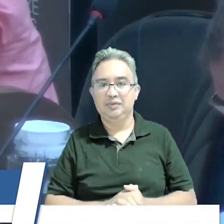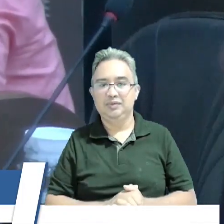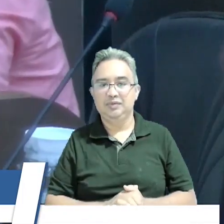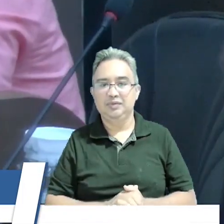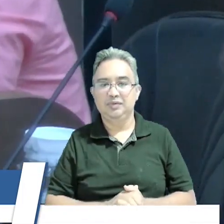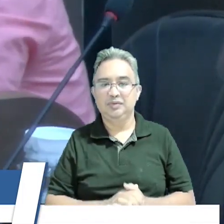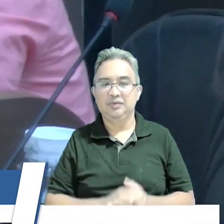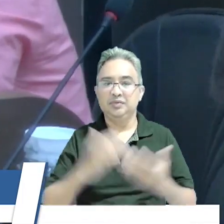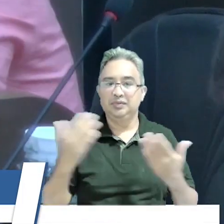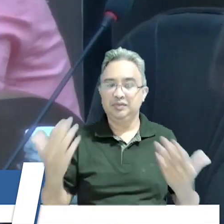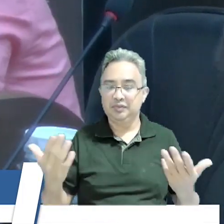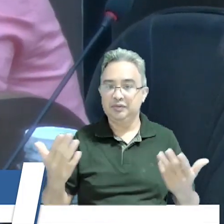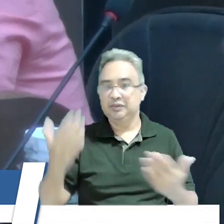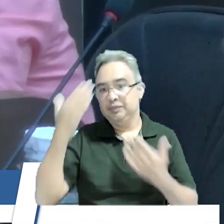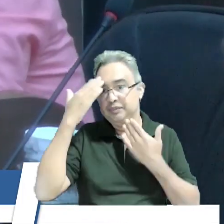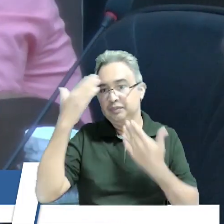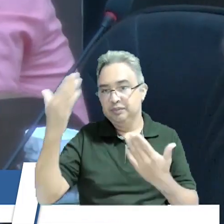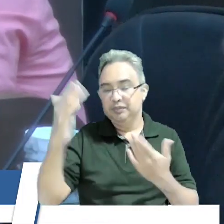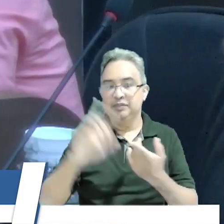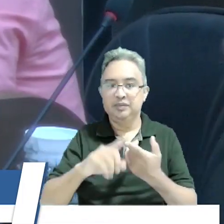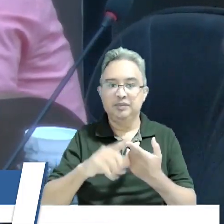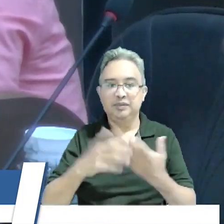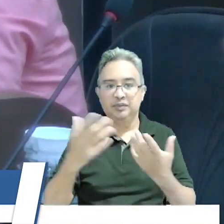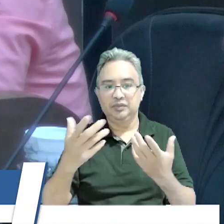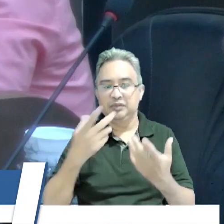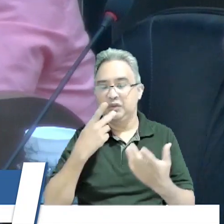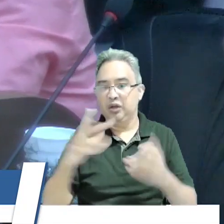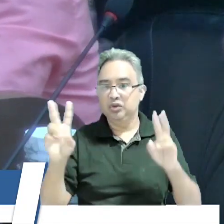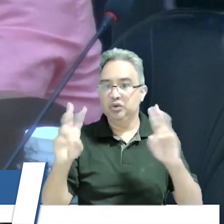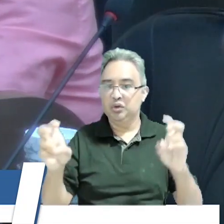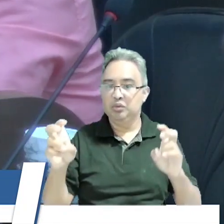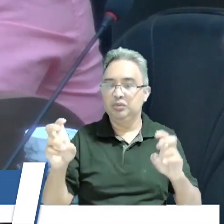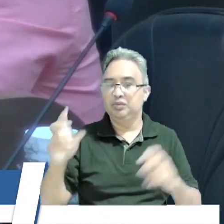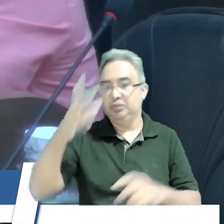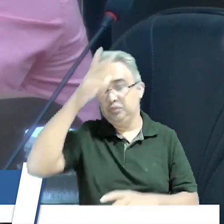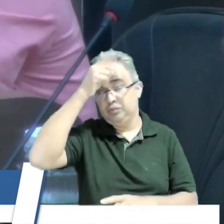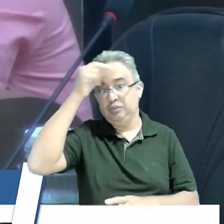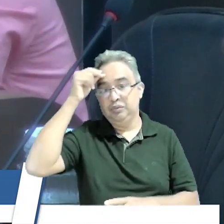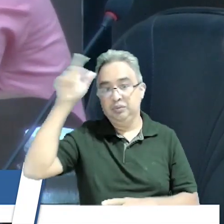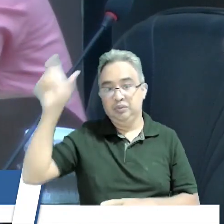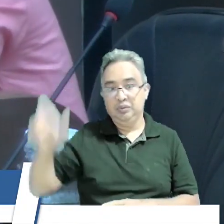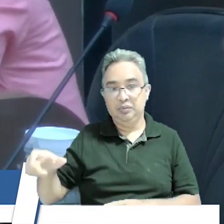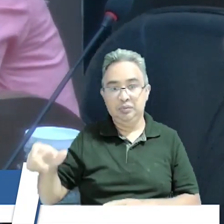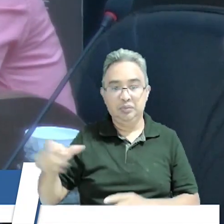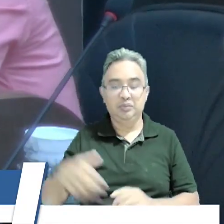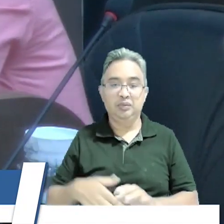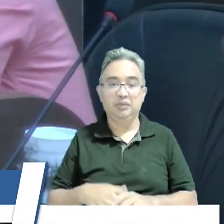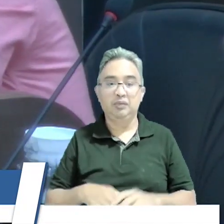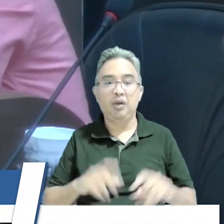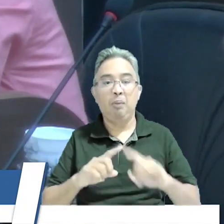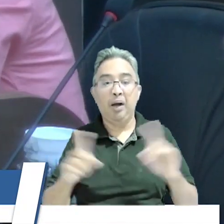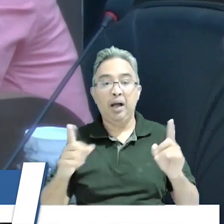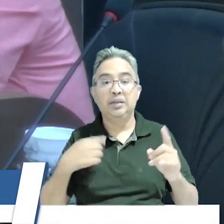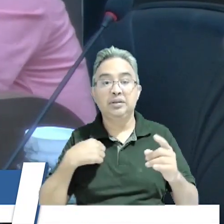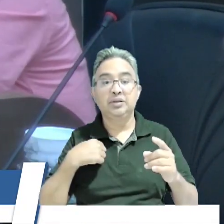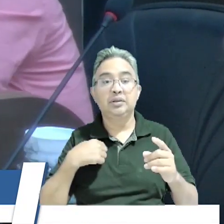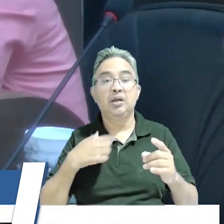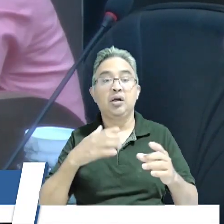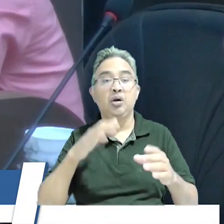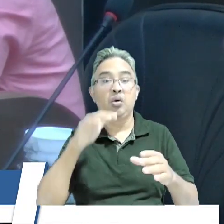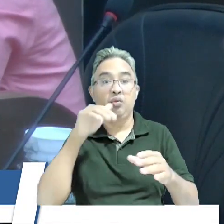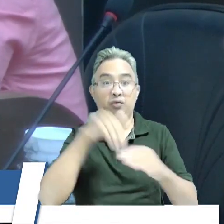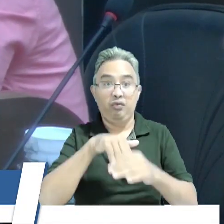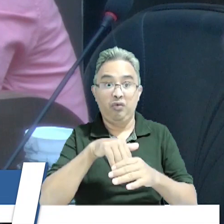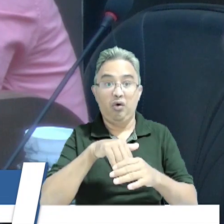parabenizar o prefeito também para essas questões do crédito adicional. Mas aí eu voto, sou obrigado a voltar um